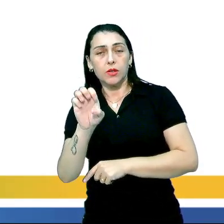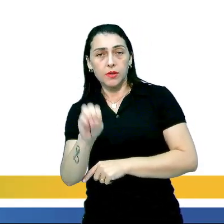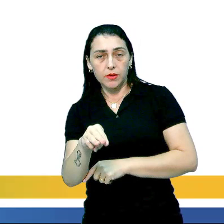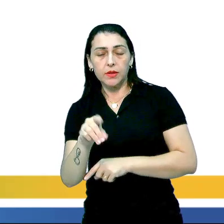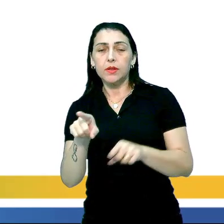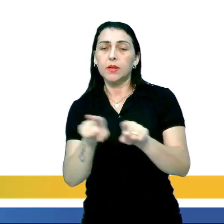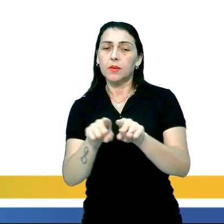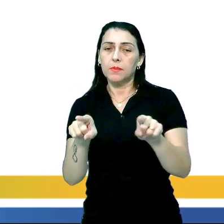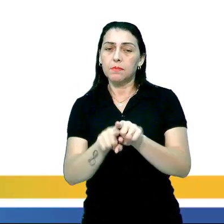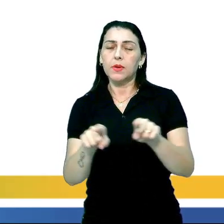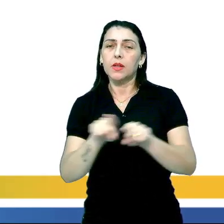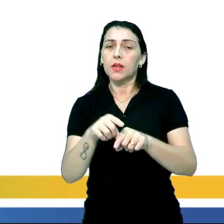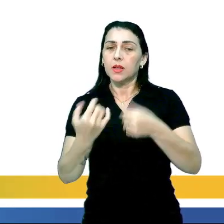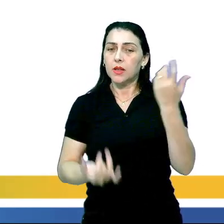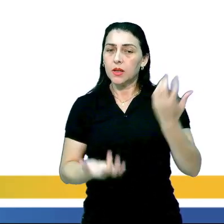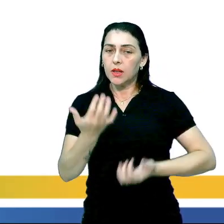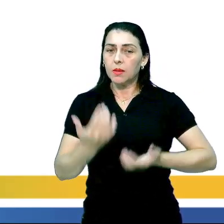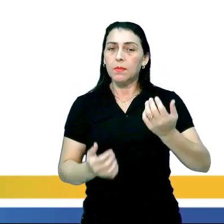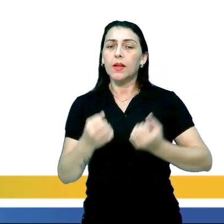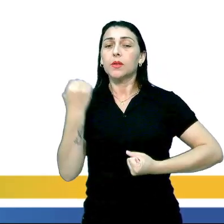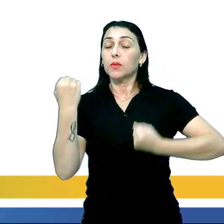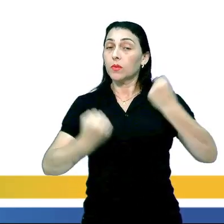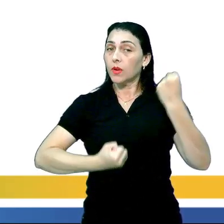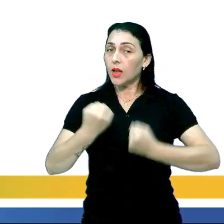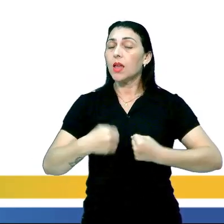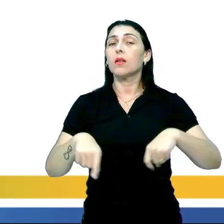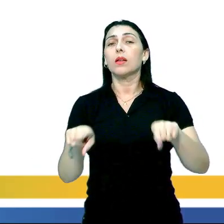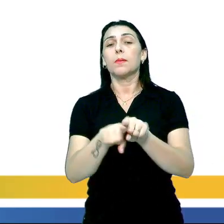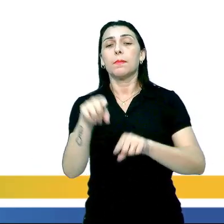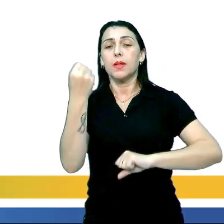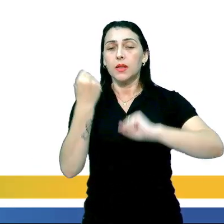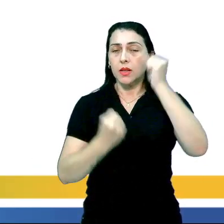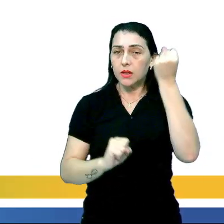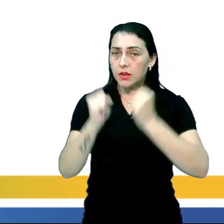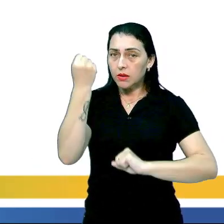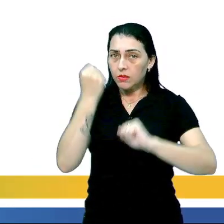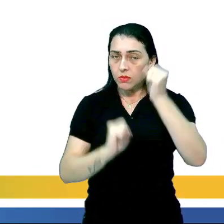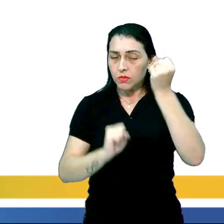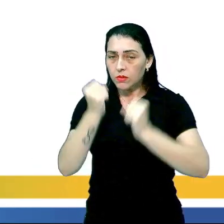fuligem, também através das queimadas, a gente também pode